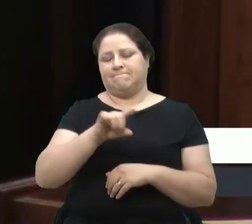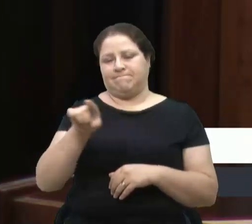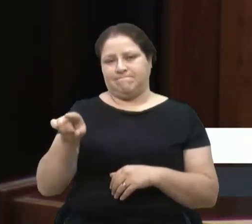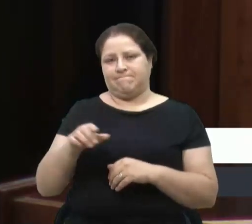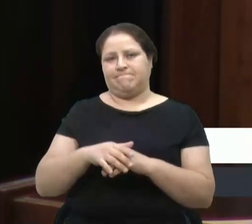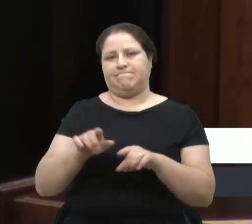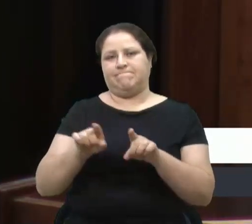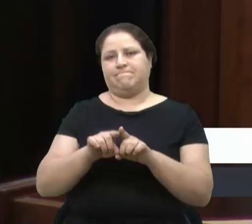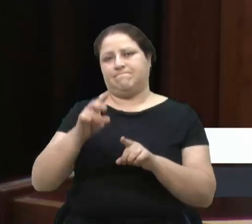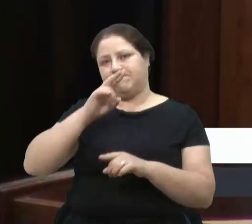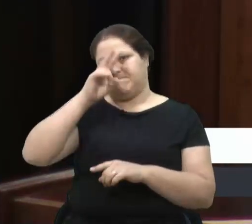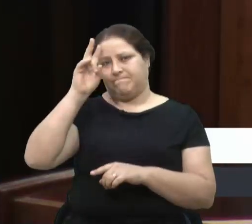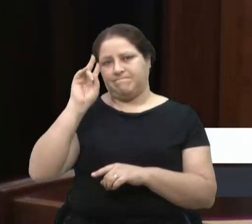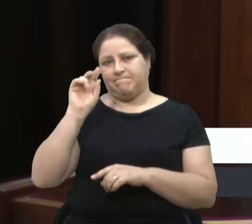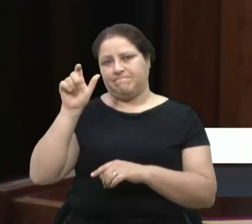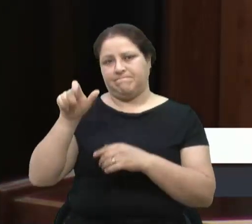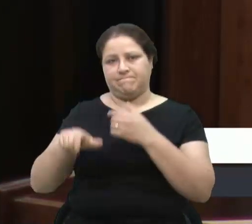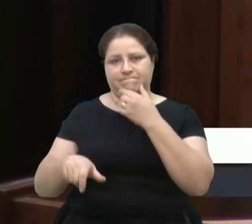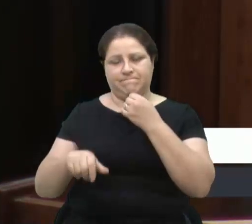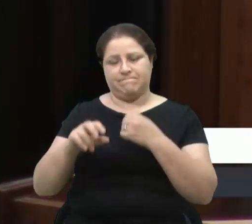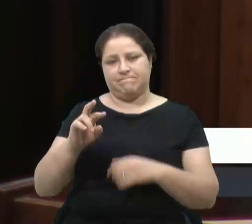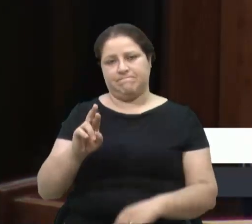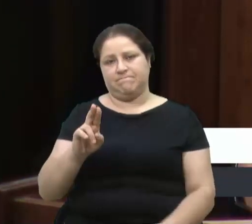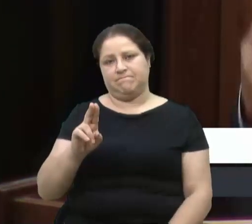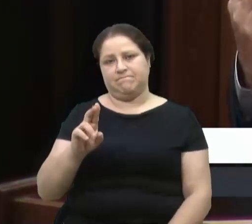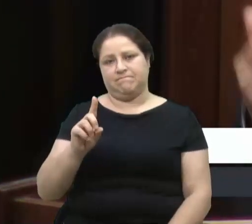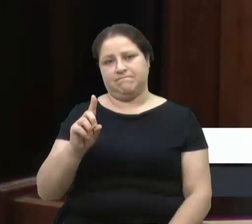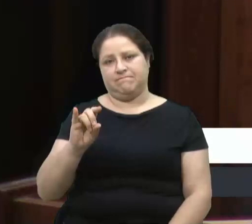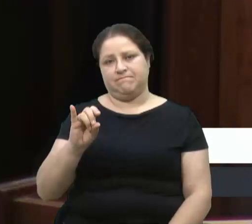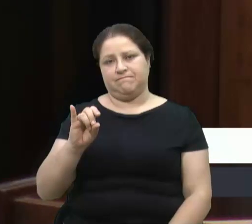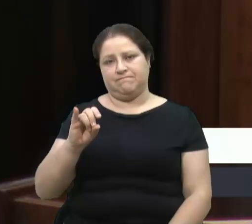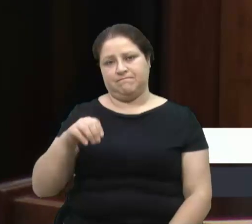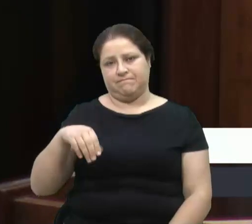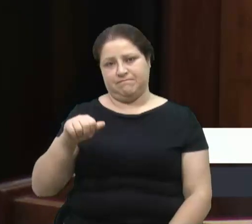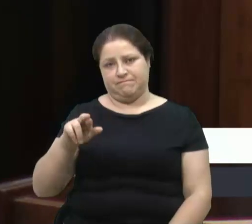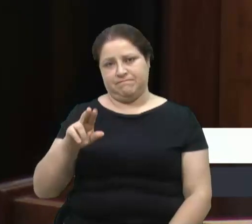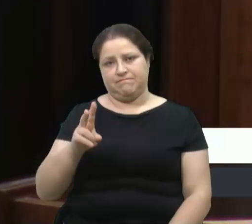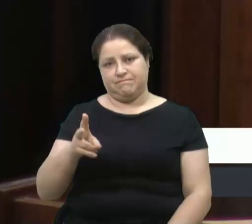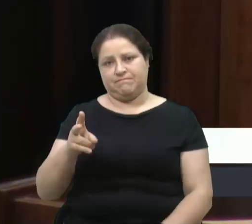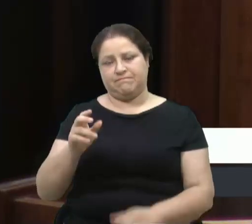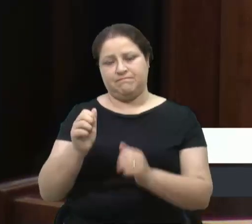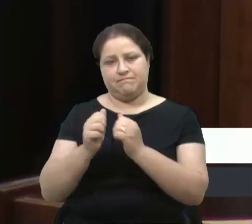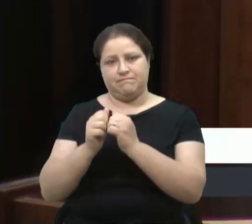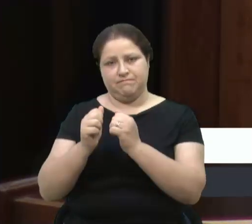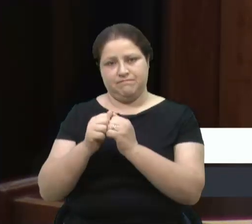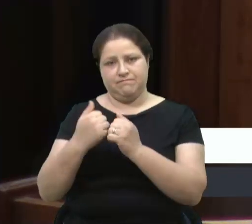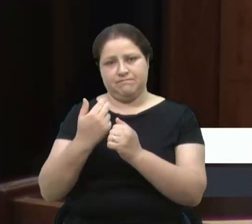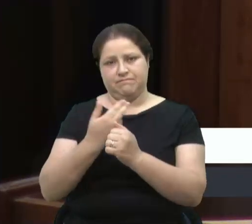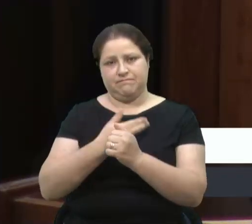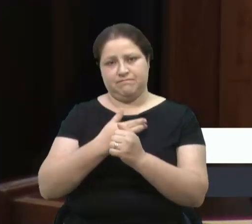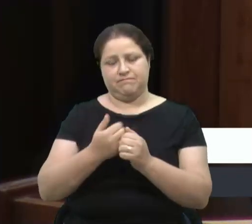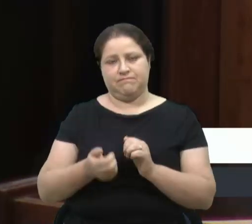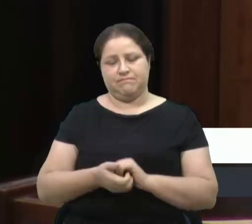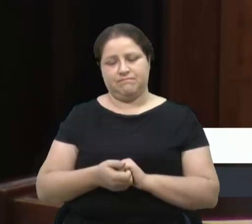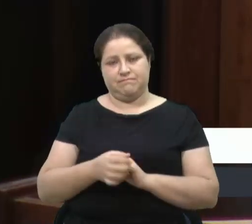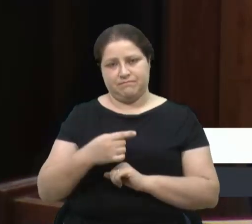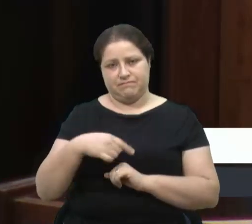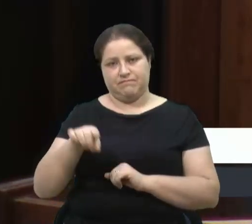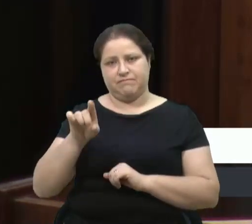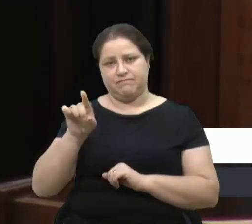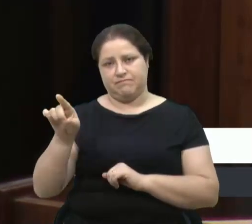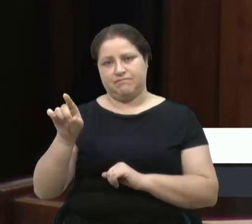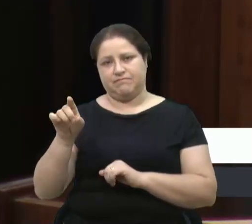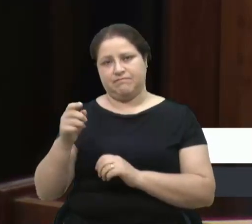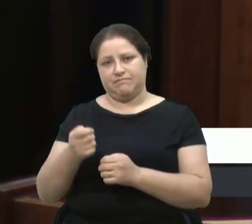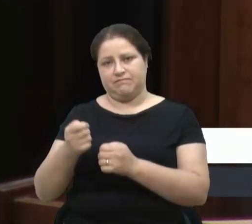Rudimar foi nosso parceiro companheiro que conosco foi lá a Garibaldi trouxe